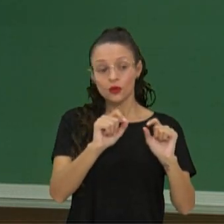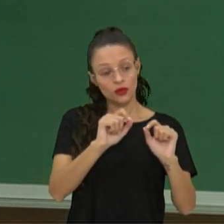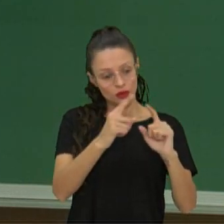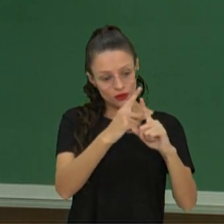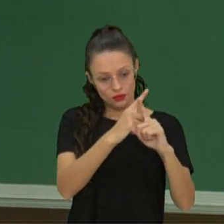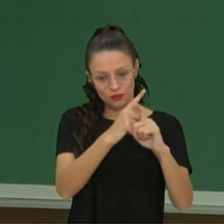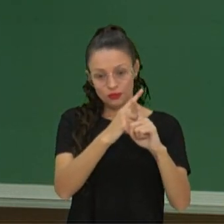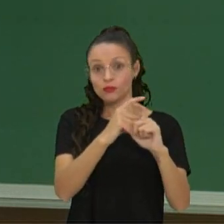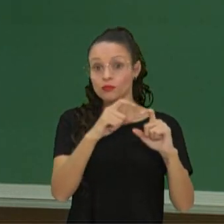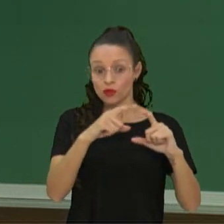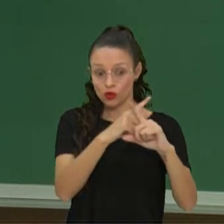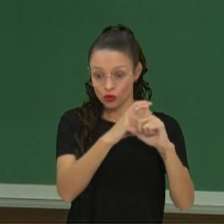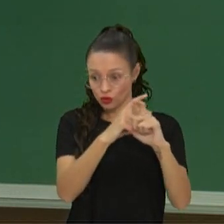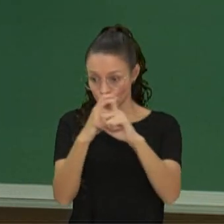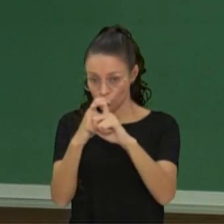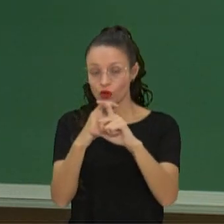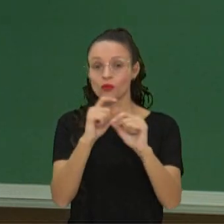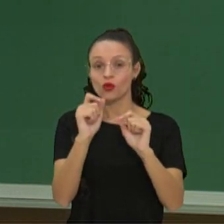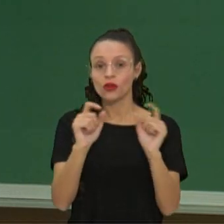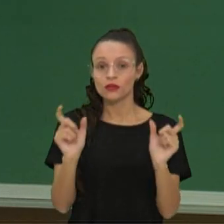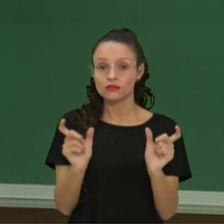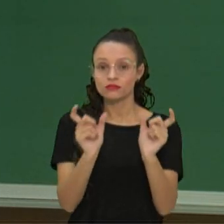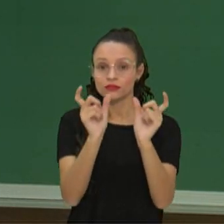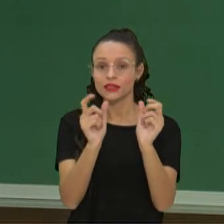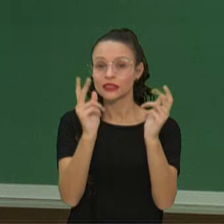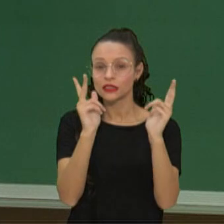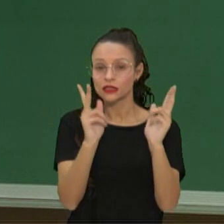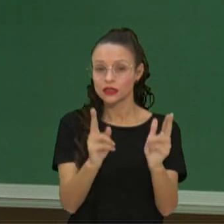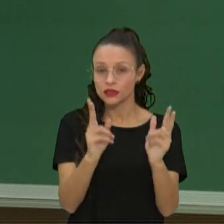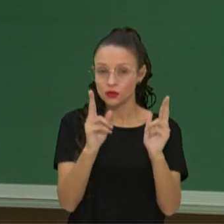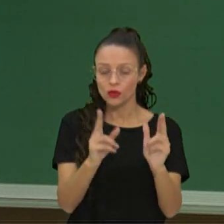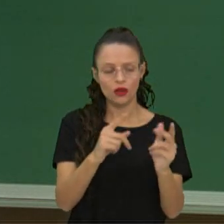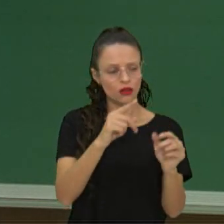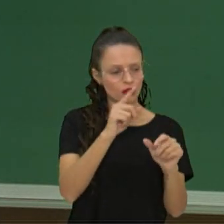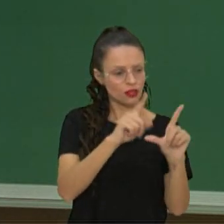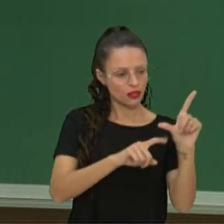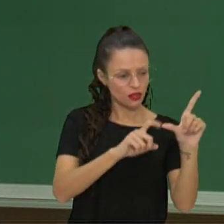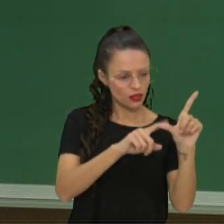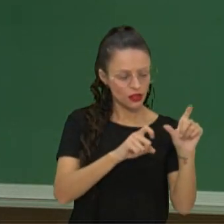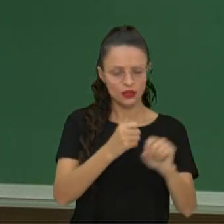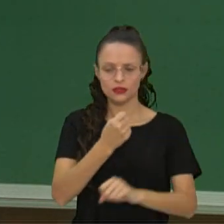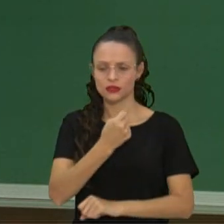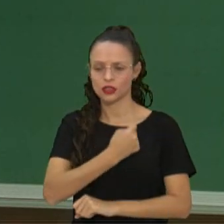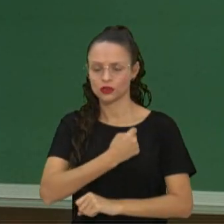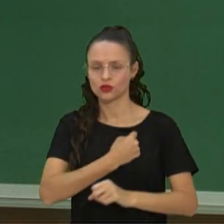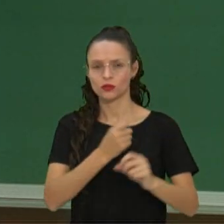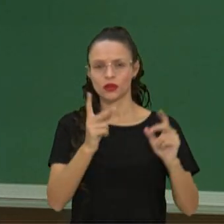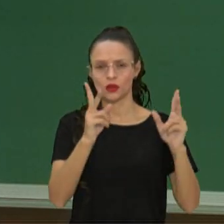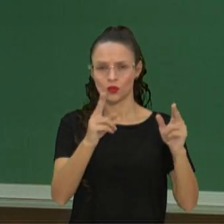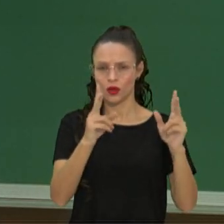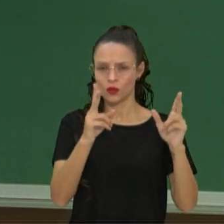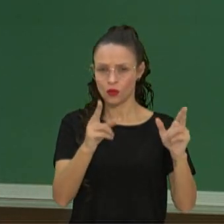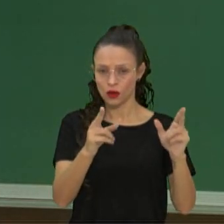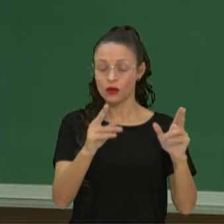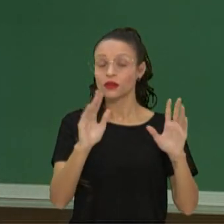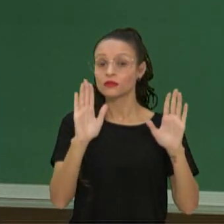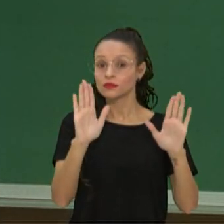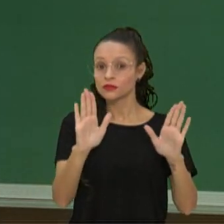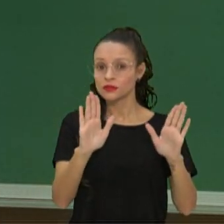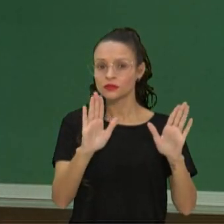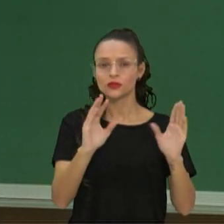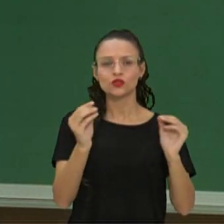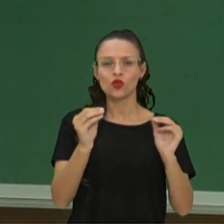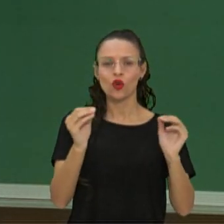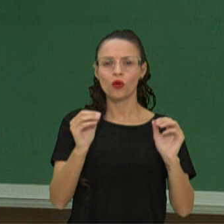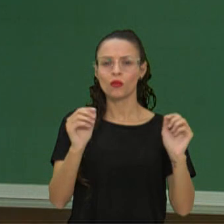têm a mesma parte literal. Tem que ser as mesmas letras e os mesmos expoentes em cada letra. A ordem das letras não